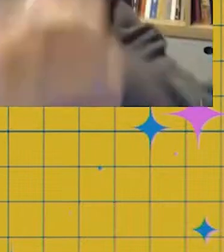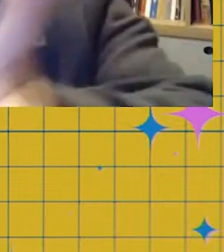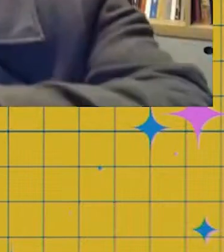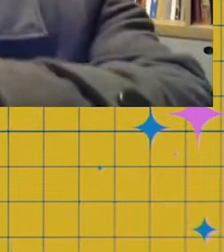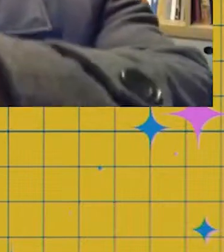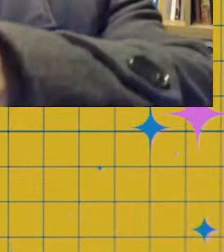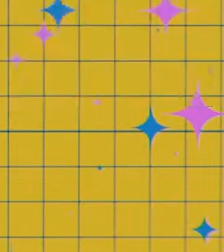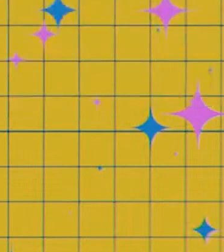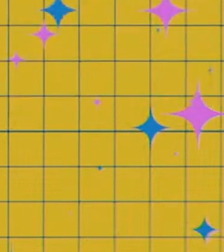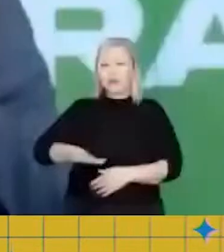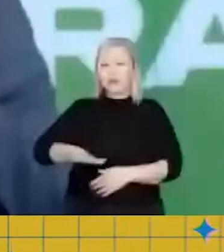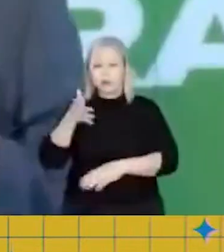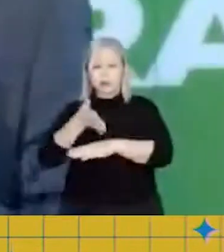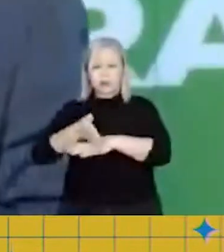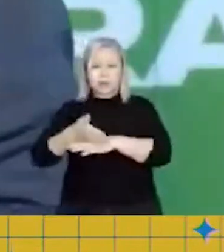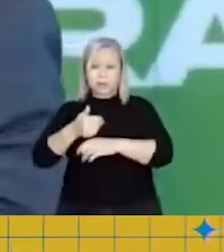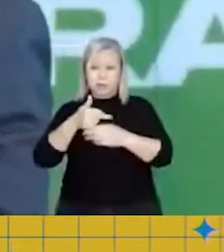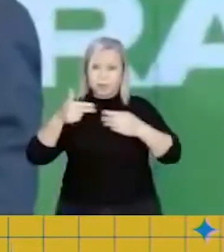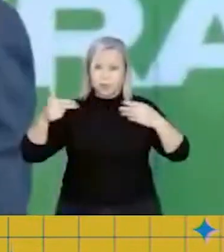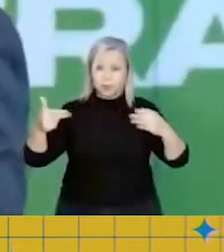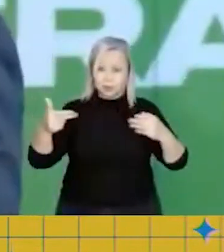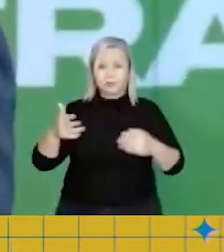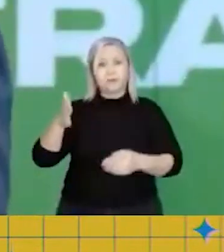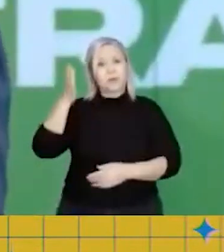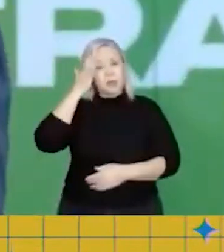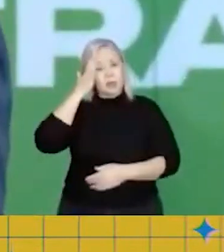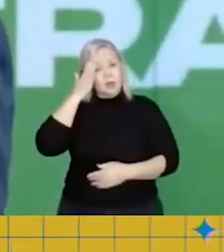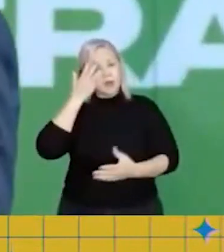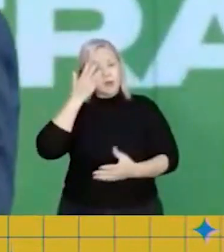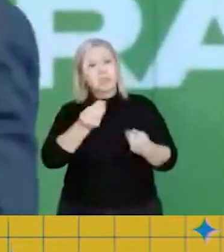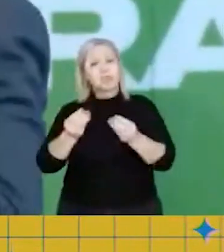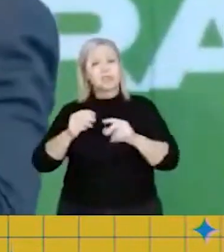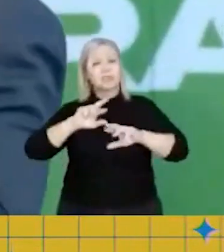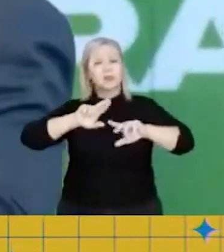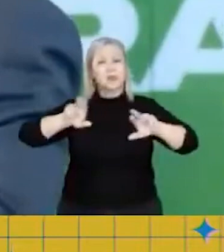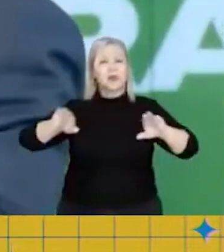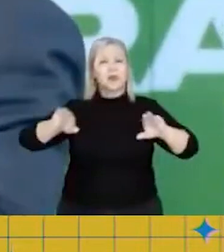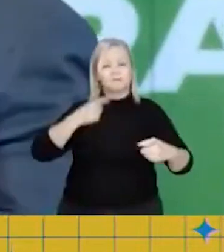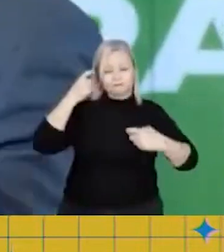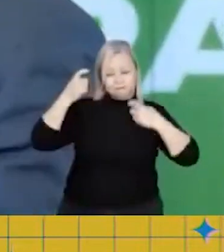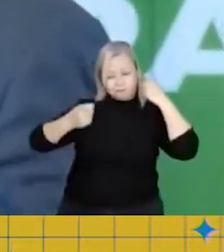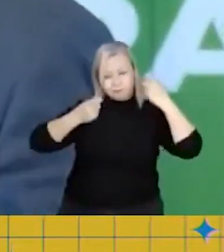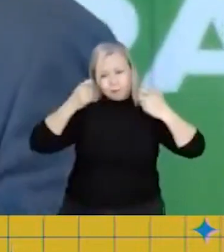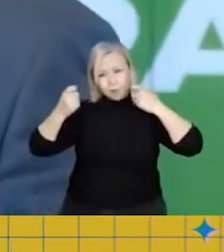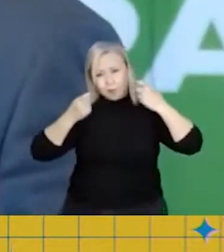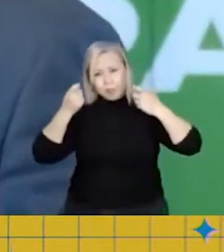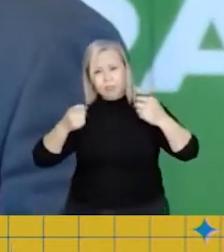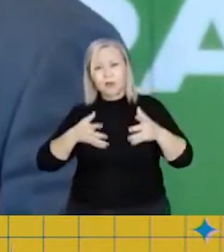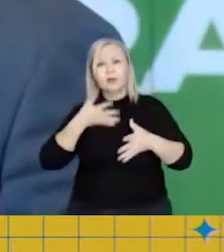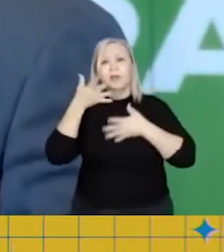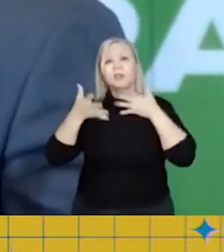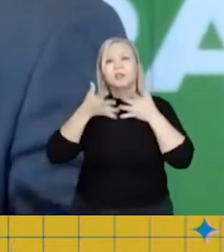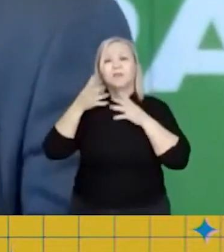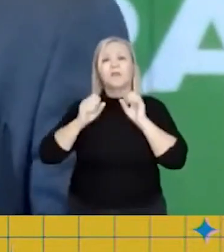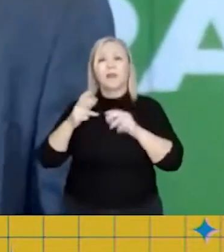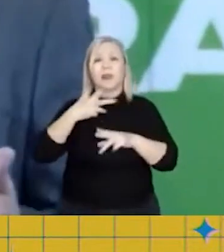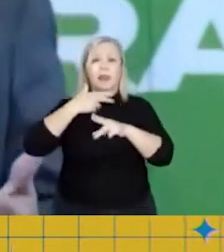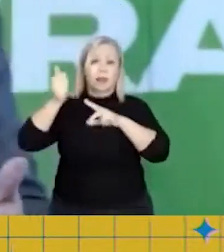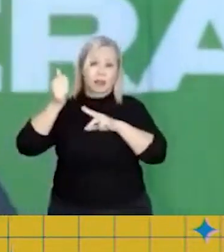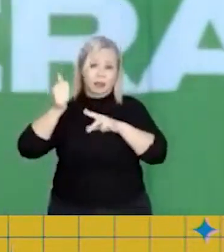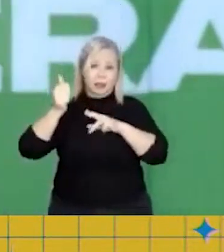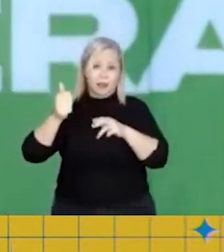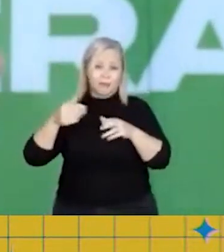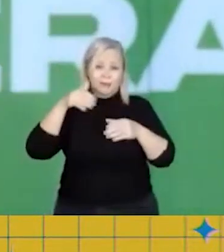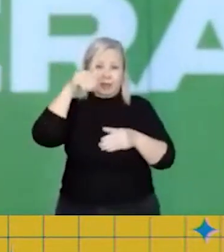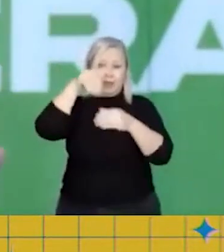Bora ouvir. De vocês tem uma preocupação de falar em ganhar as eleições no primeiro turno, porque vocês falam,